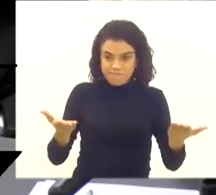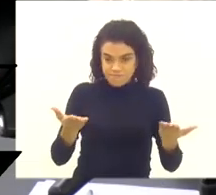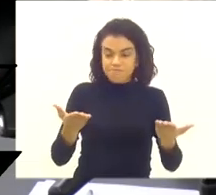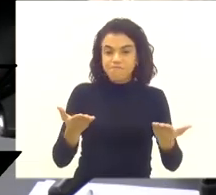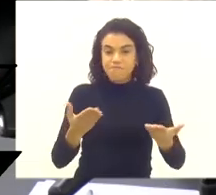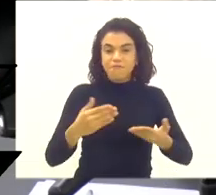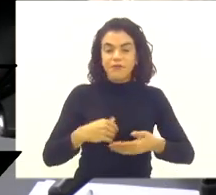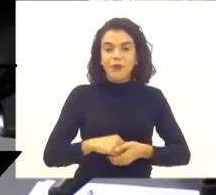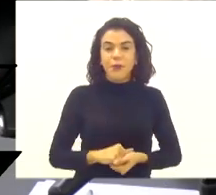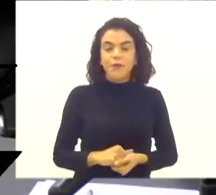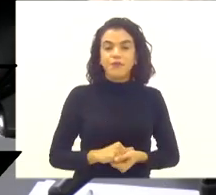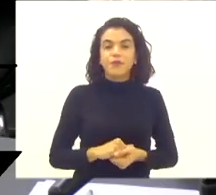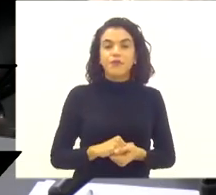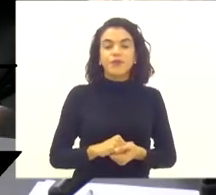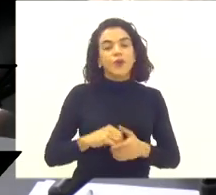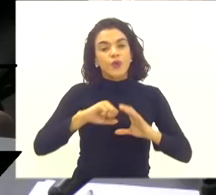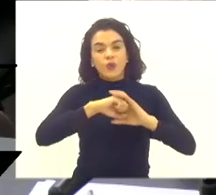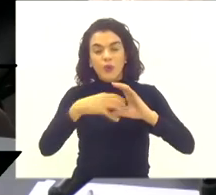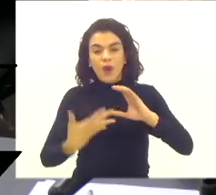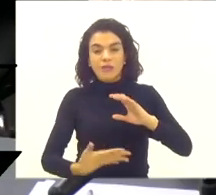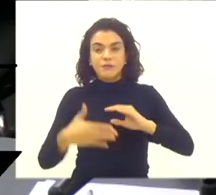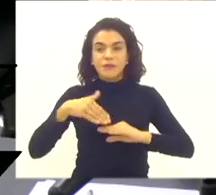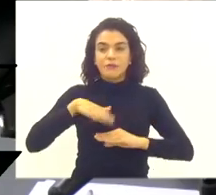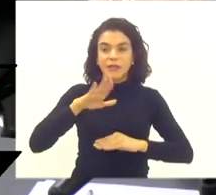num aspecto mais amplamente